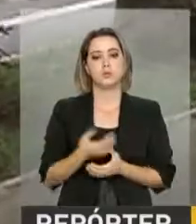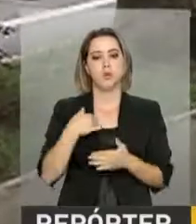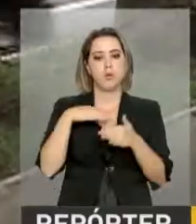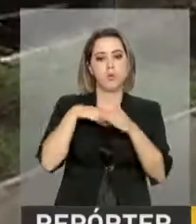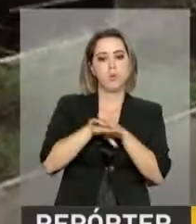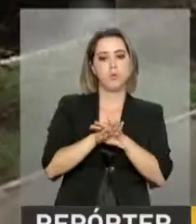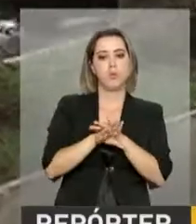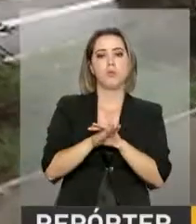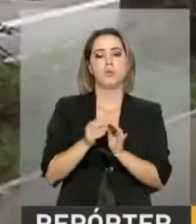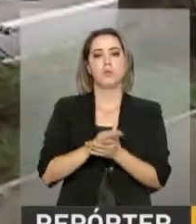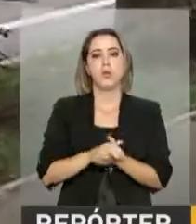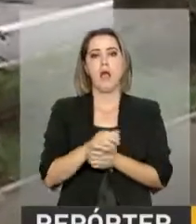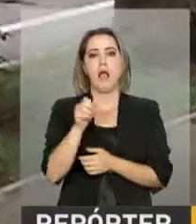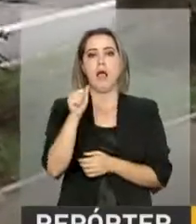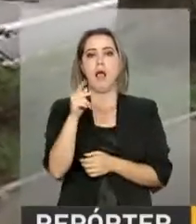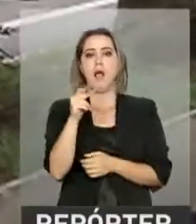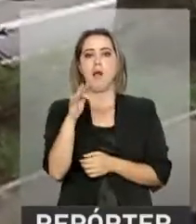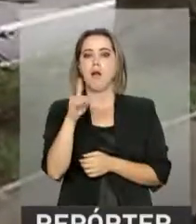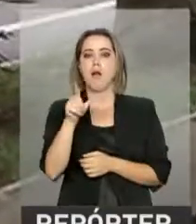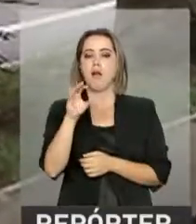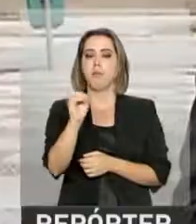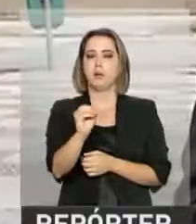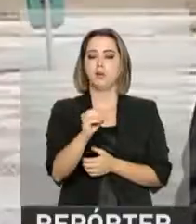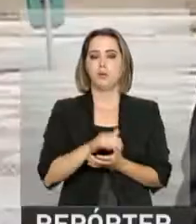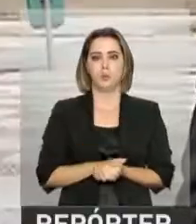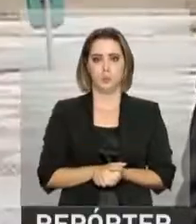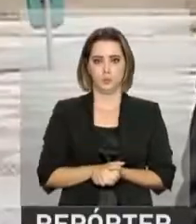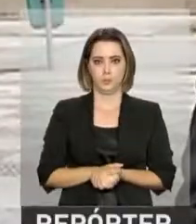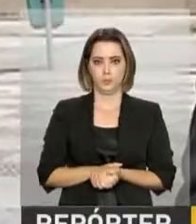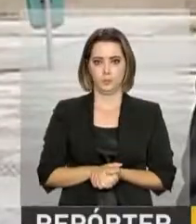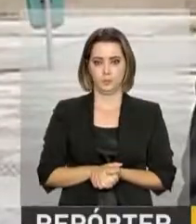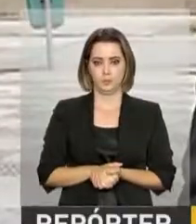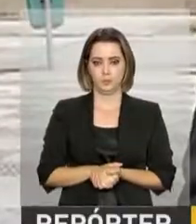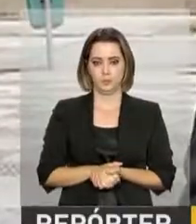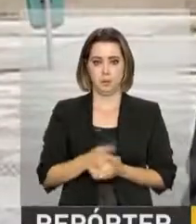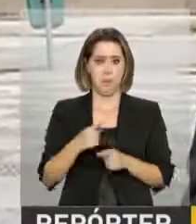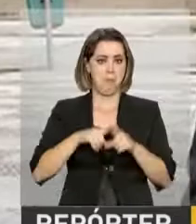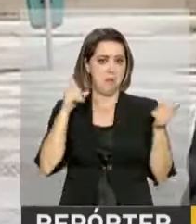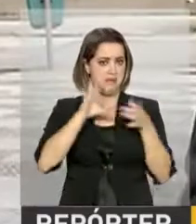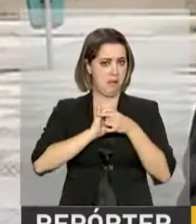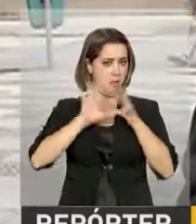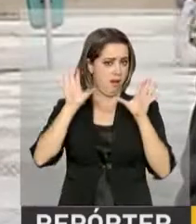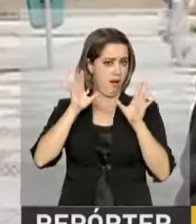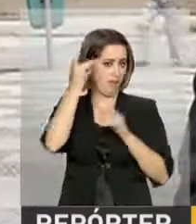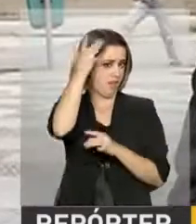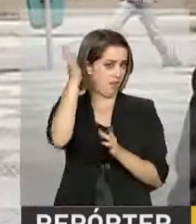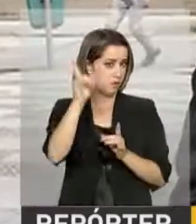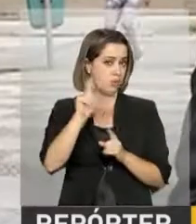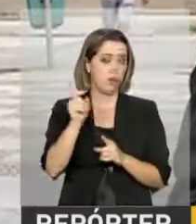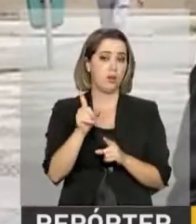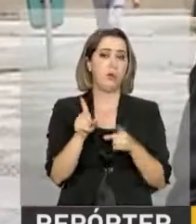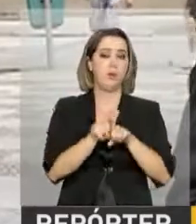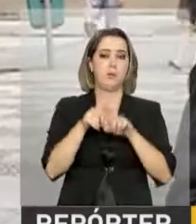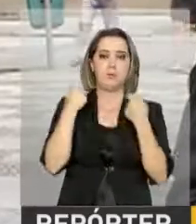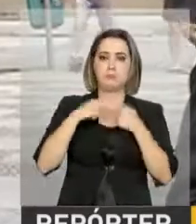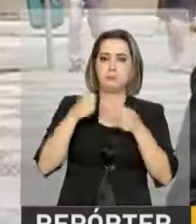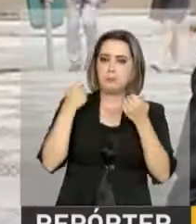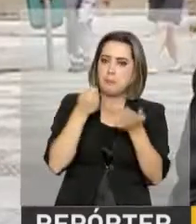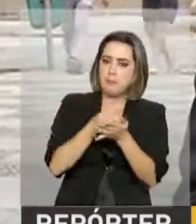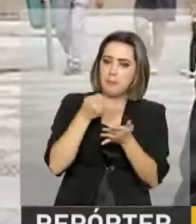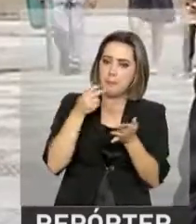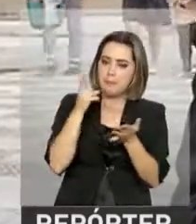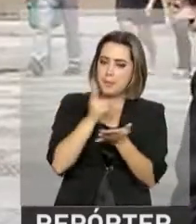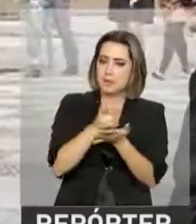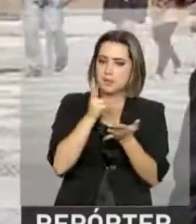aplico. Eu deixo no banco, eu tenho aplicação. Mas o dinheiro não é liberado assim automaticamente. Mesmo para quem apresenta a declaração